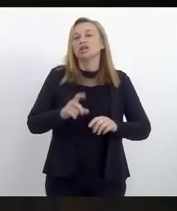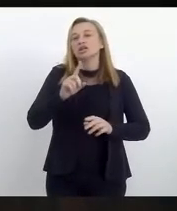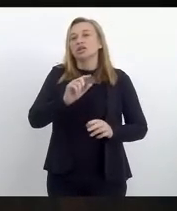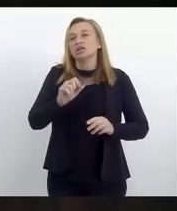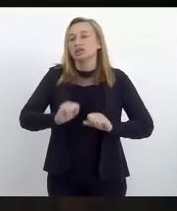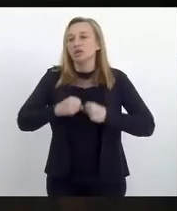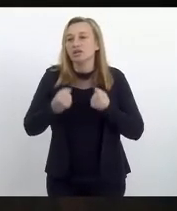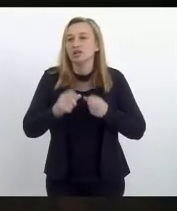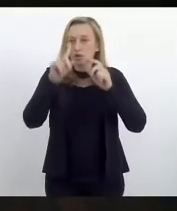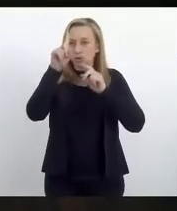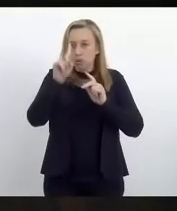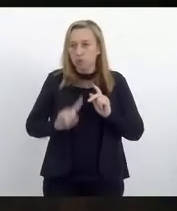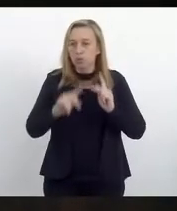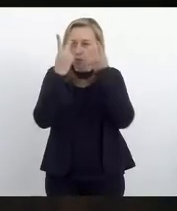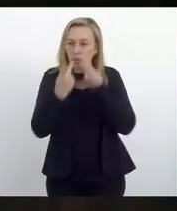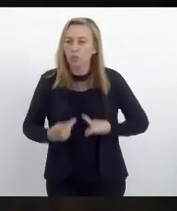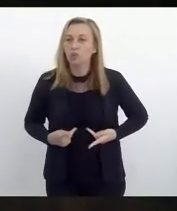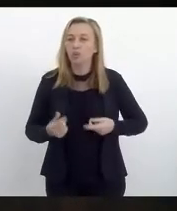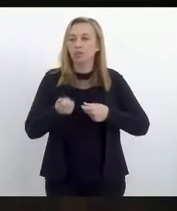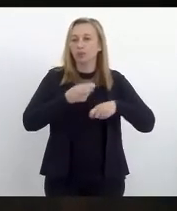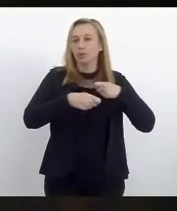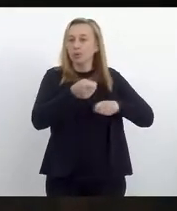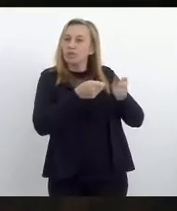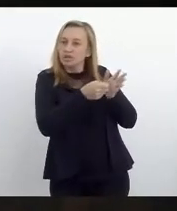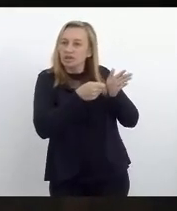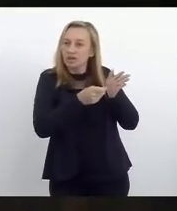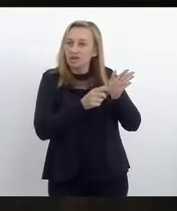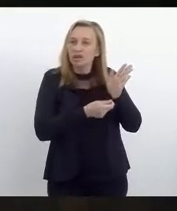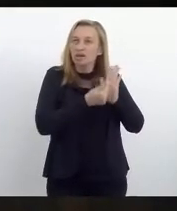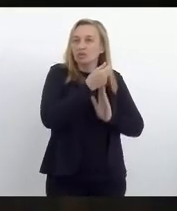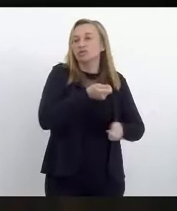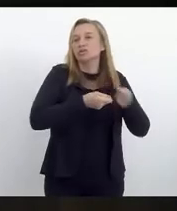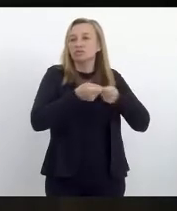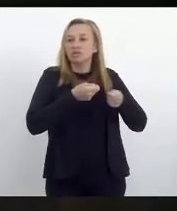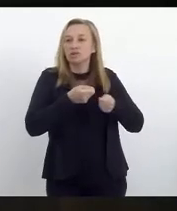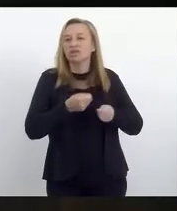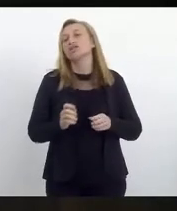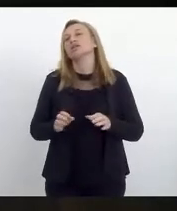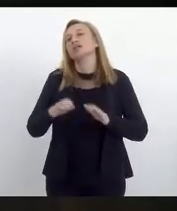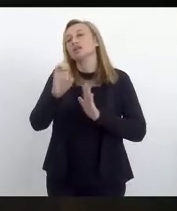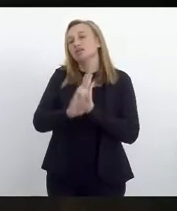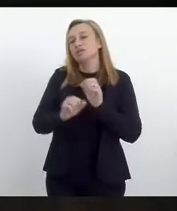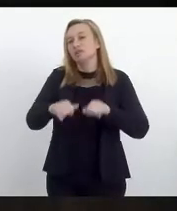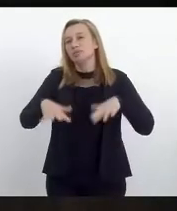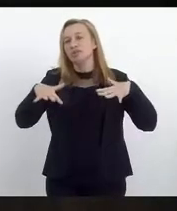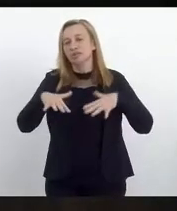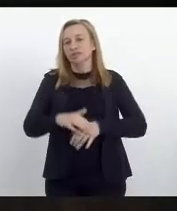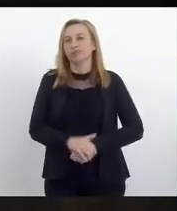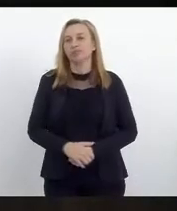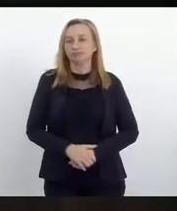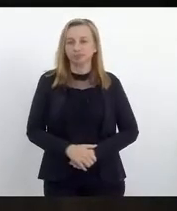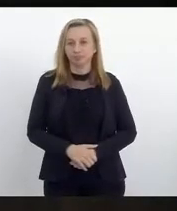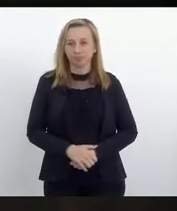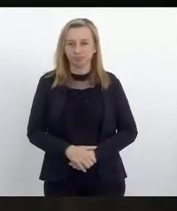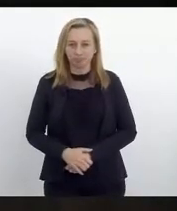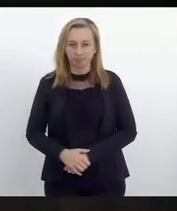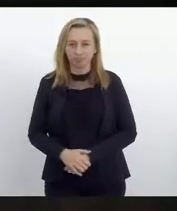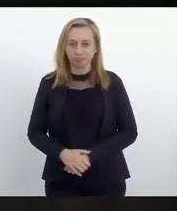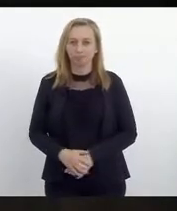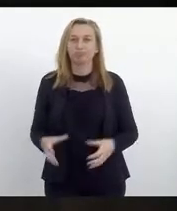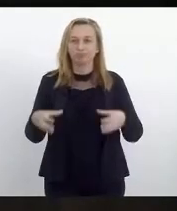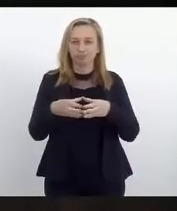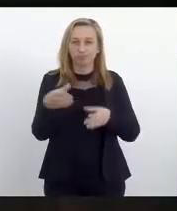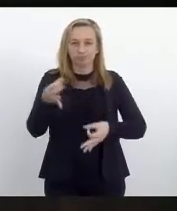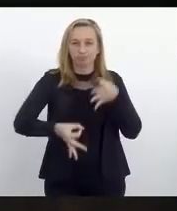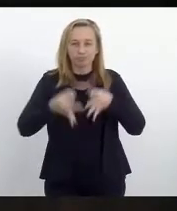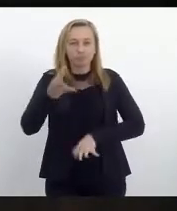Cidadania e de Orçamento, Finanças, Fiscalização Financeira e Controle, as emendas de plenário. Para emitir parecer pela Constituição